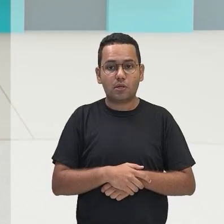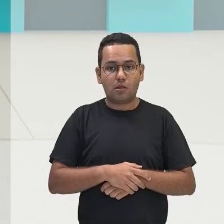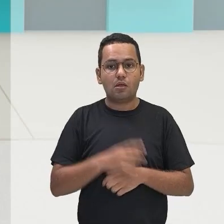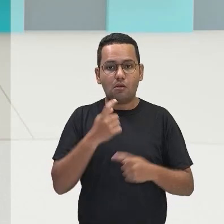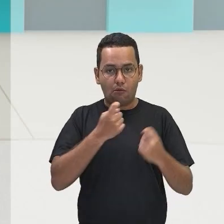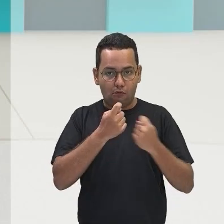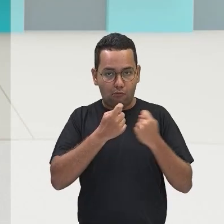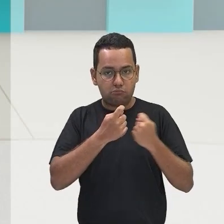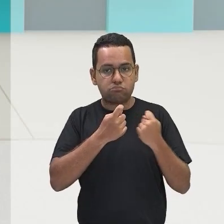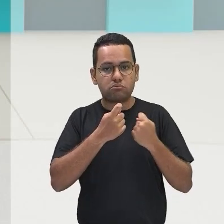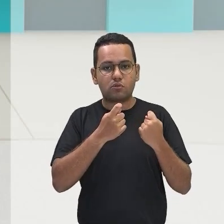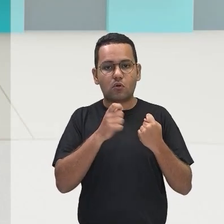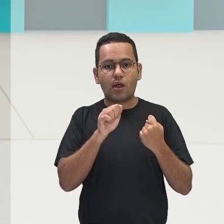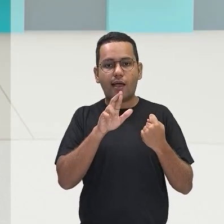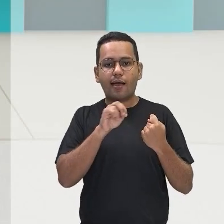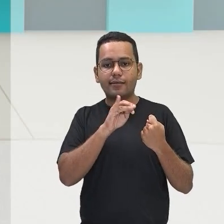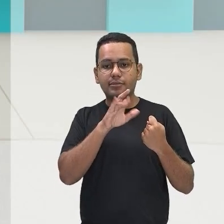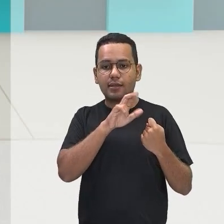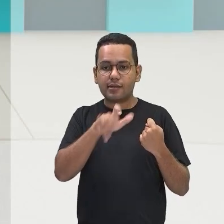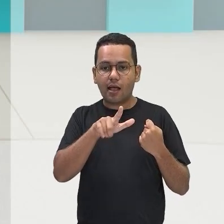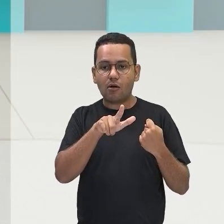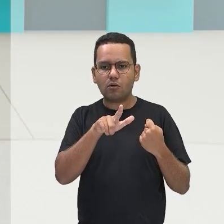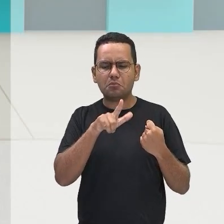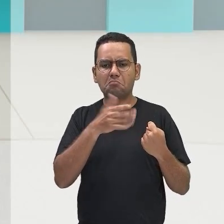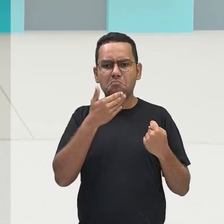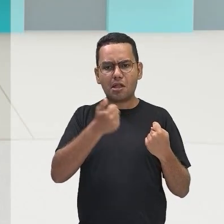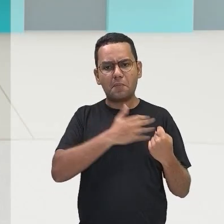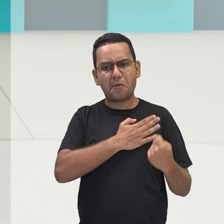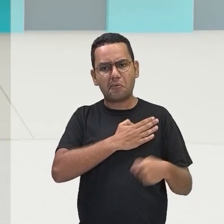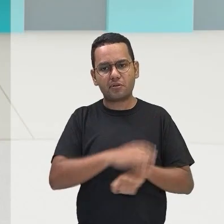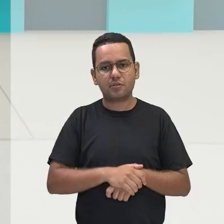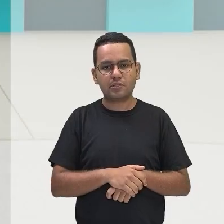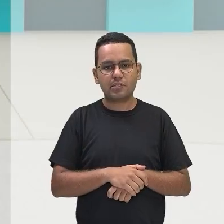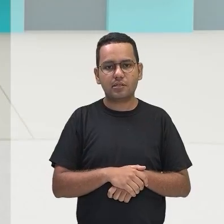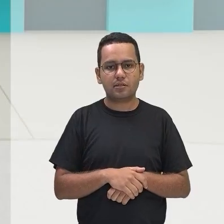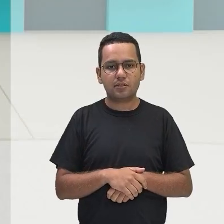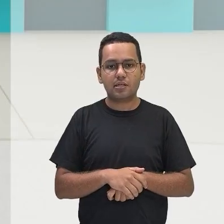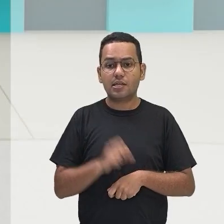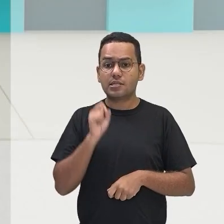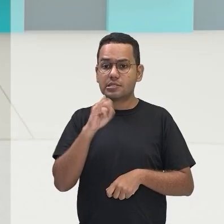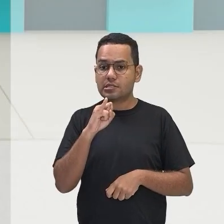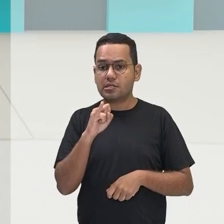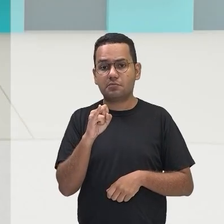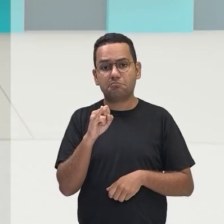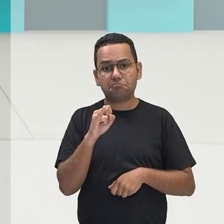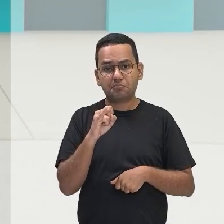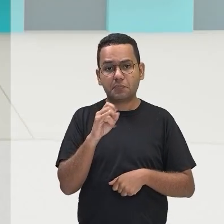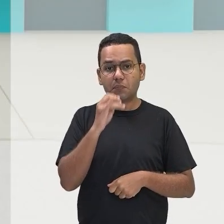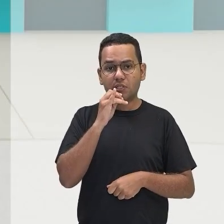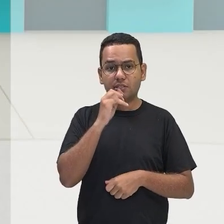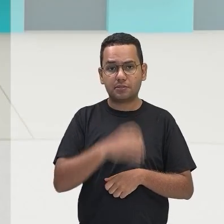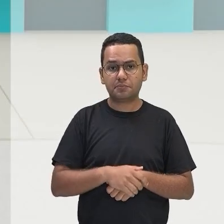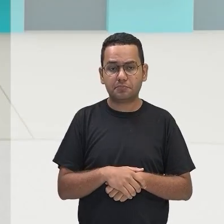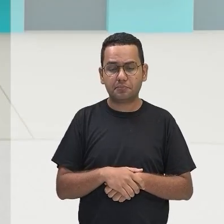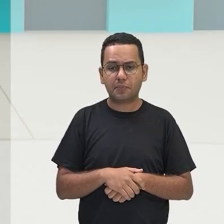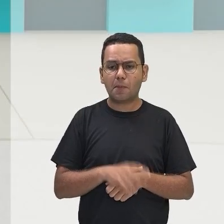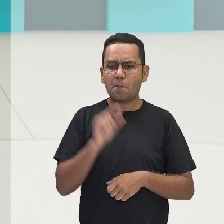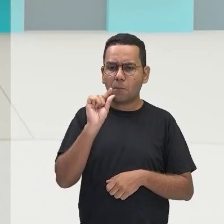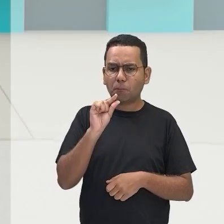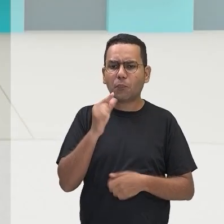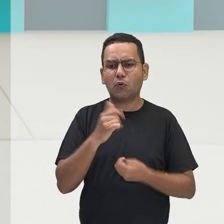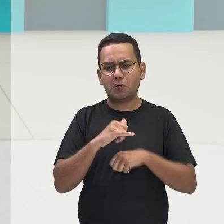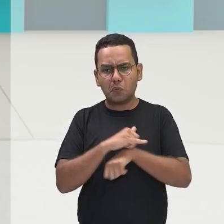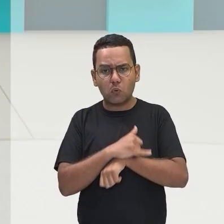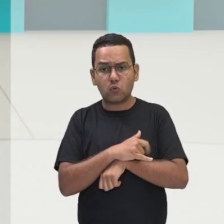ou as veias carregadas, né, de gordura, né, vai estar entupida, você vai fortalecer o coração. Então, um